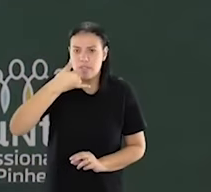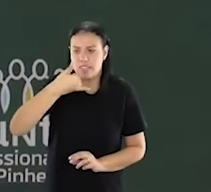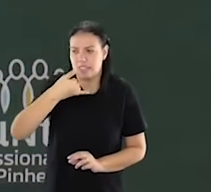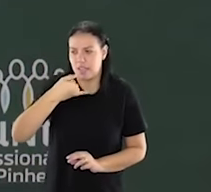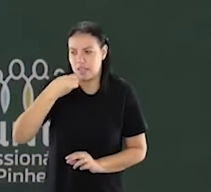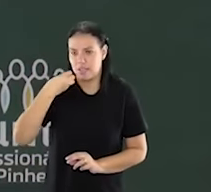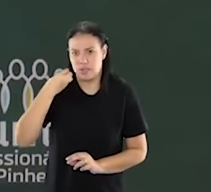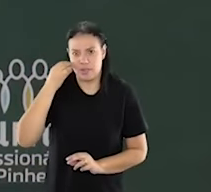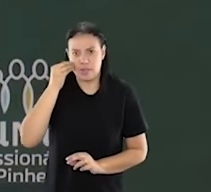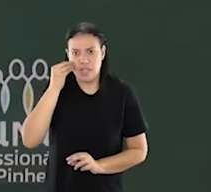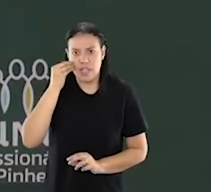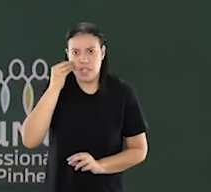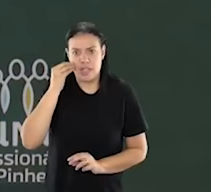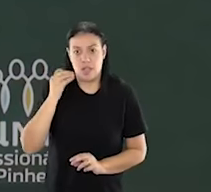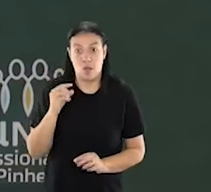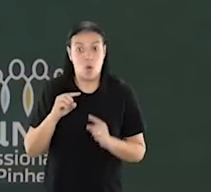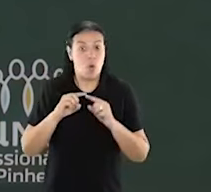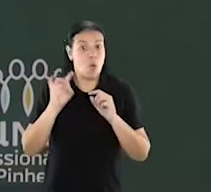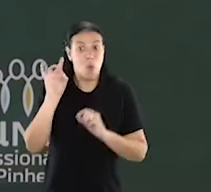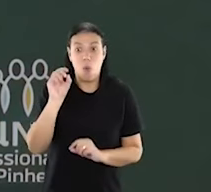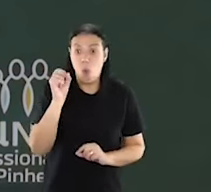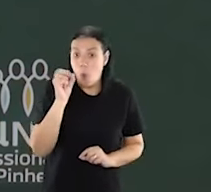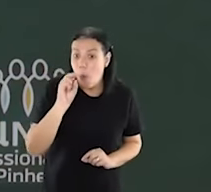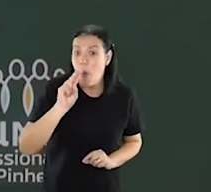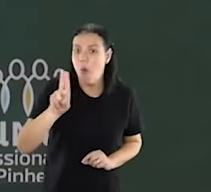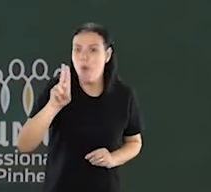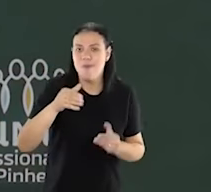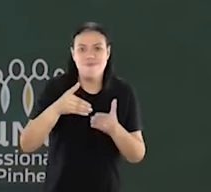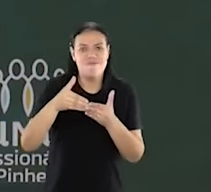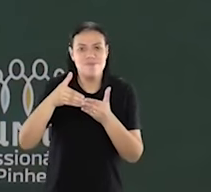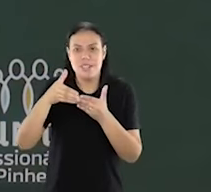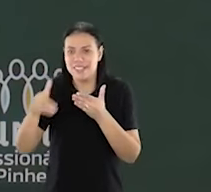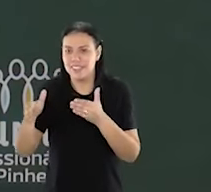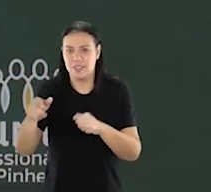tempo a ponto de ser tarde demais?